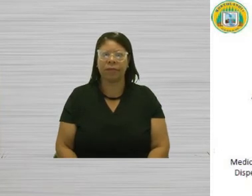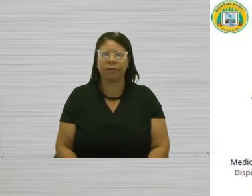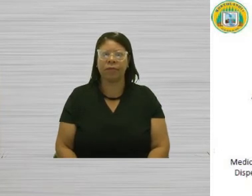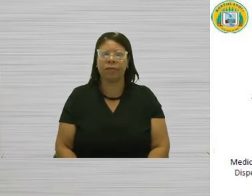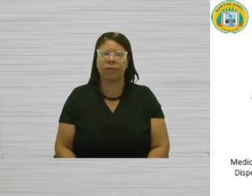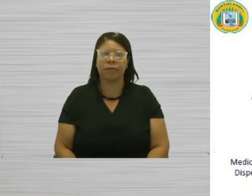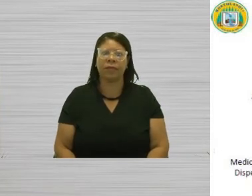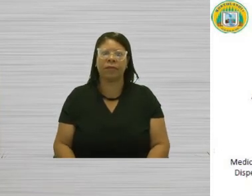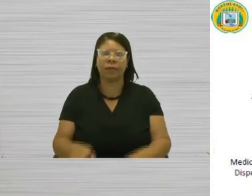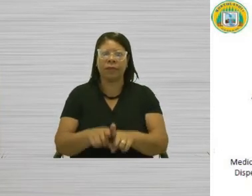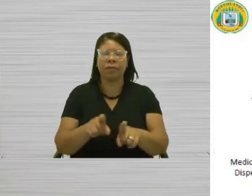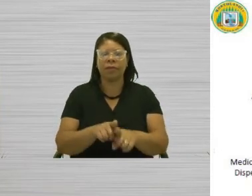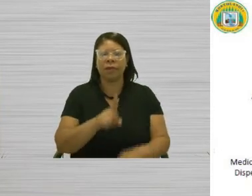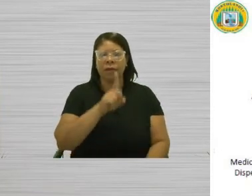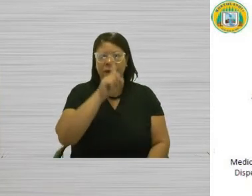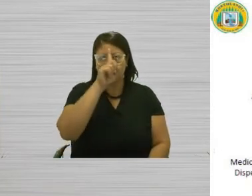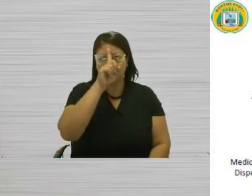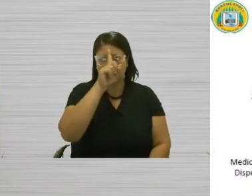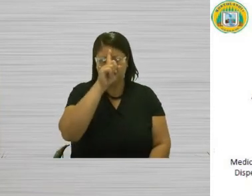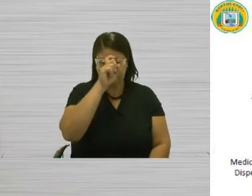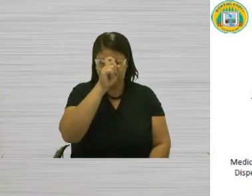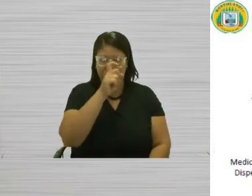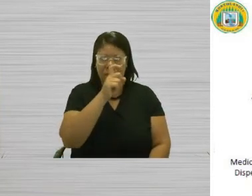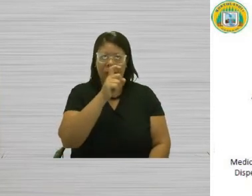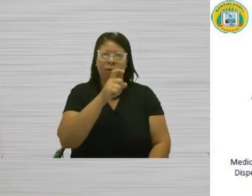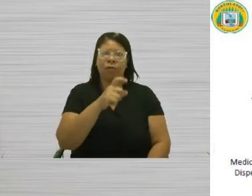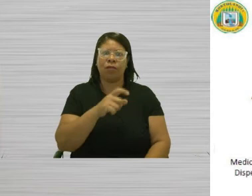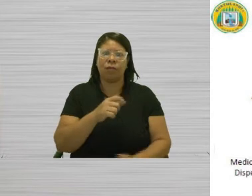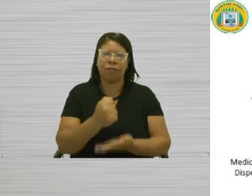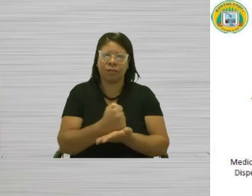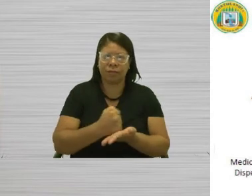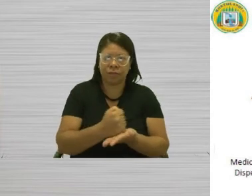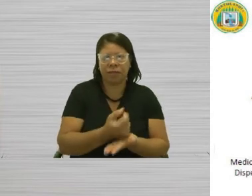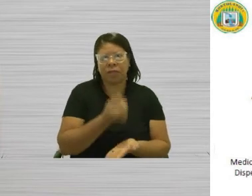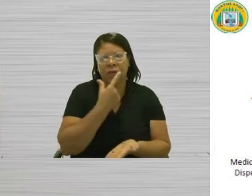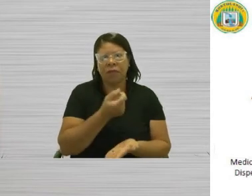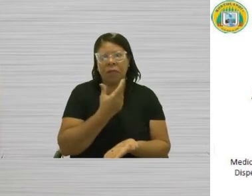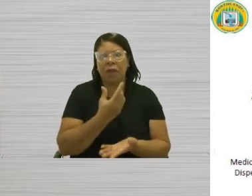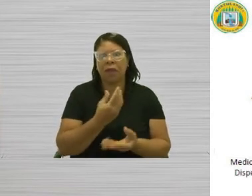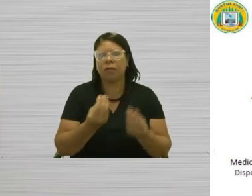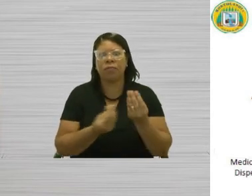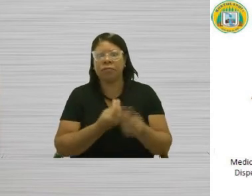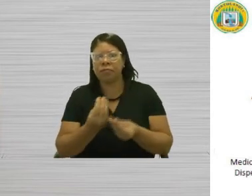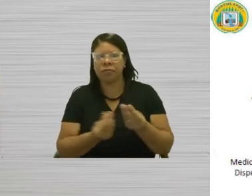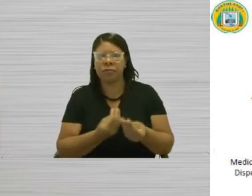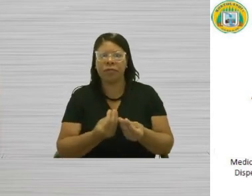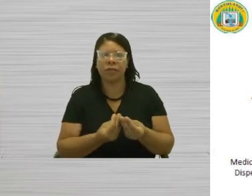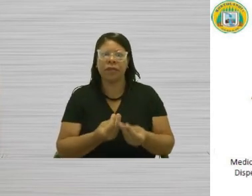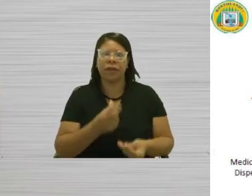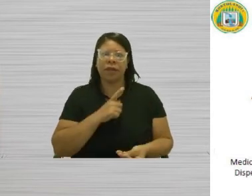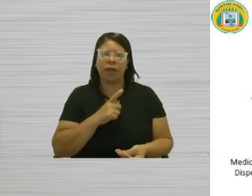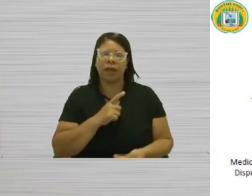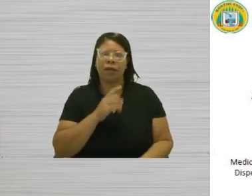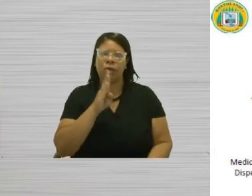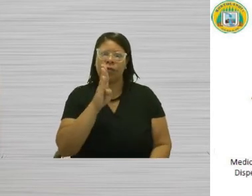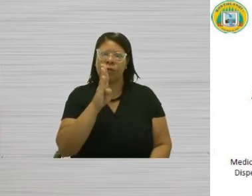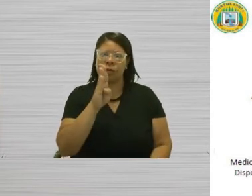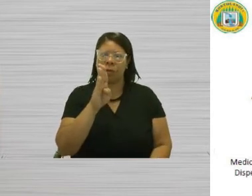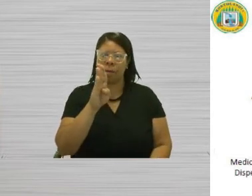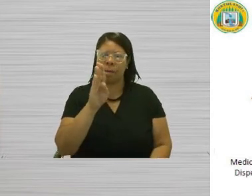O atendimento nas farmácias, vale lembrar que as nossas UBS estão hoje